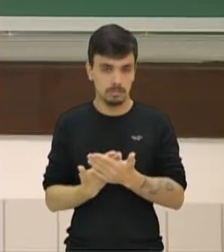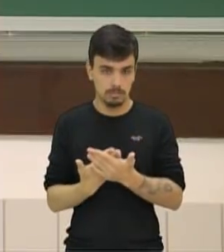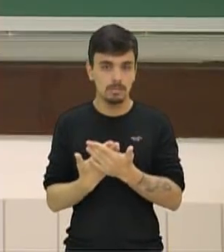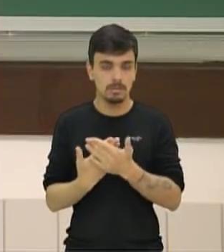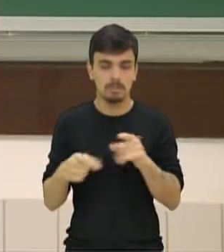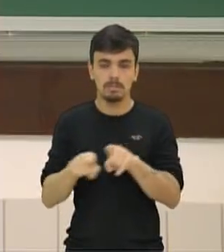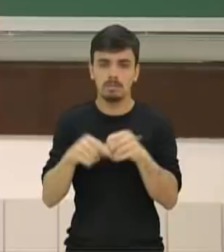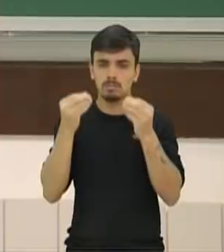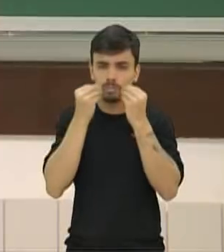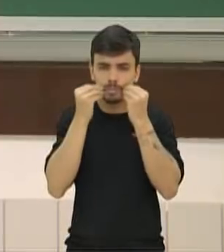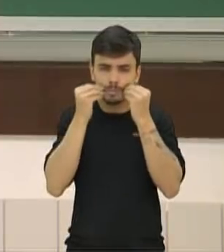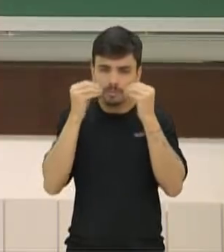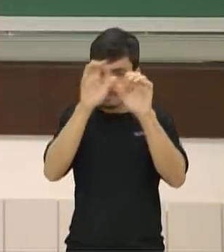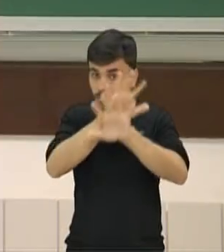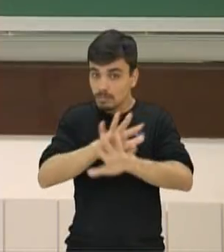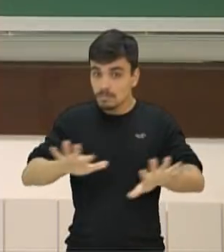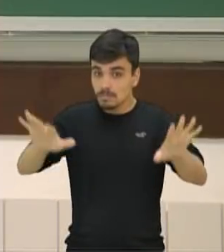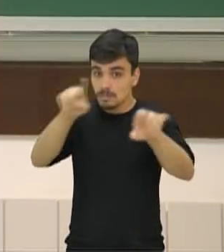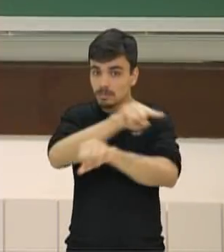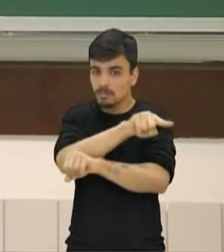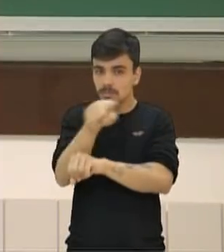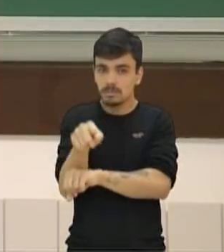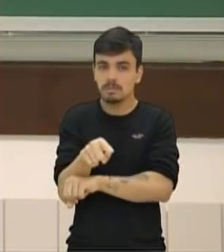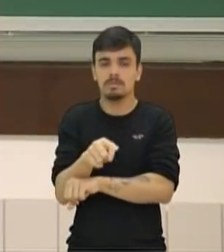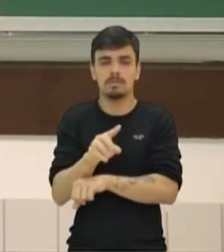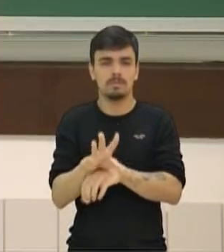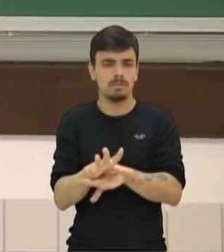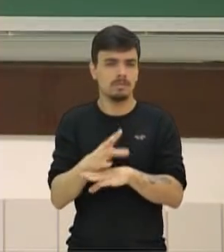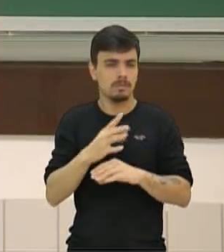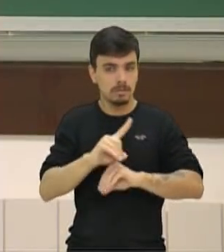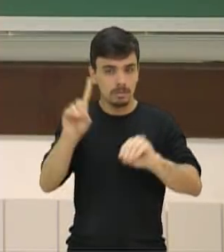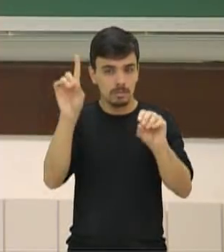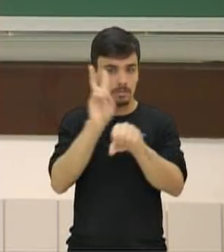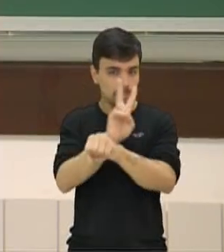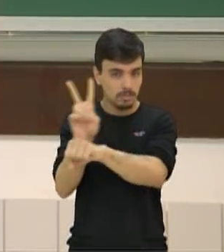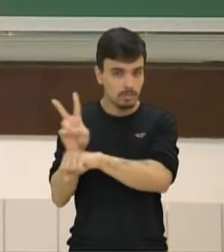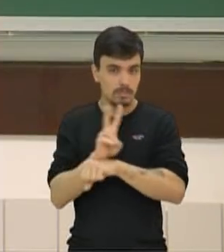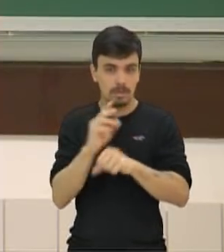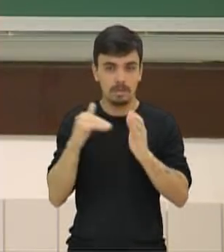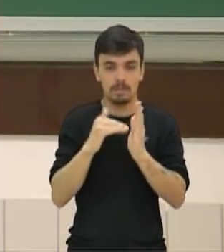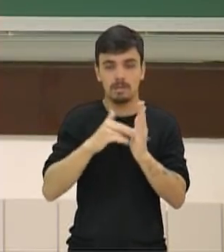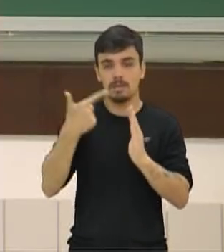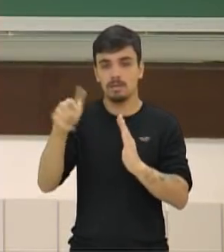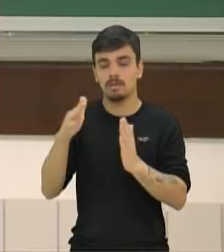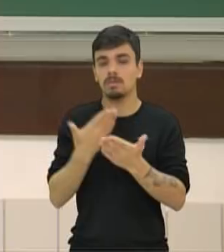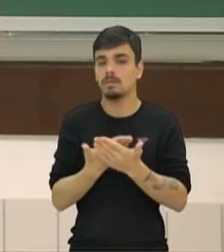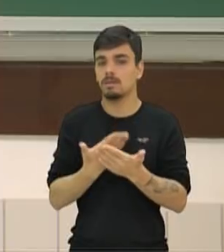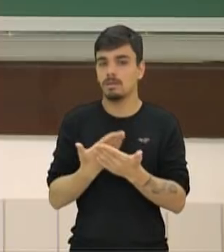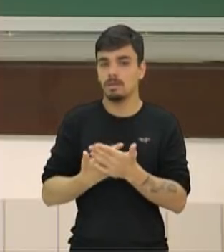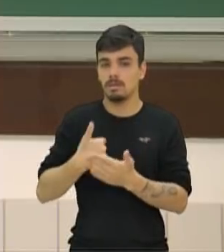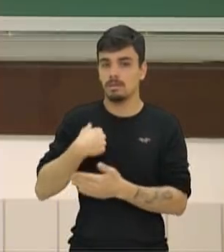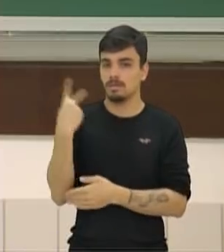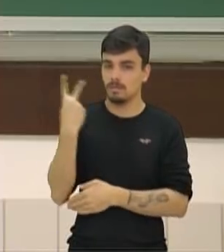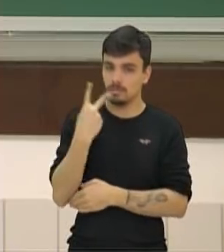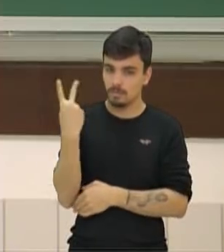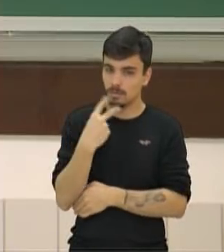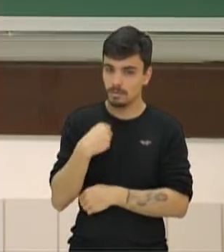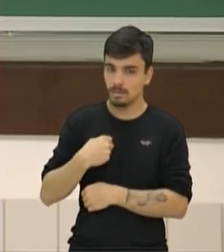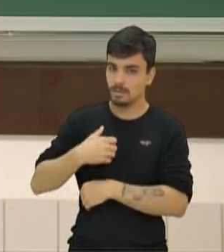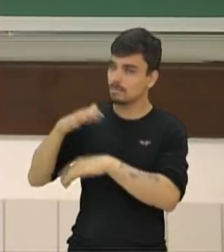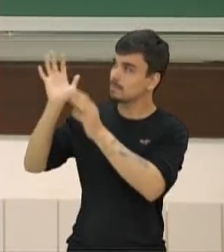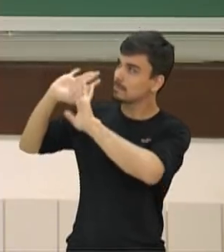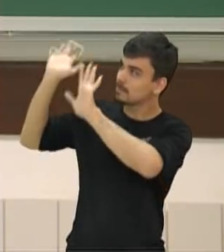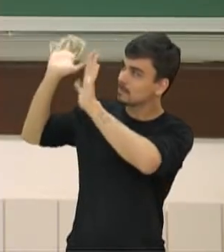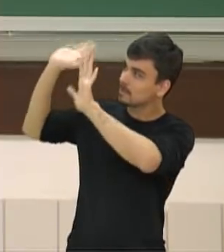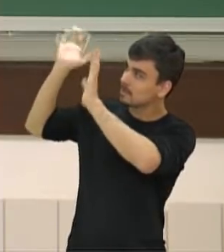beijo enorme para todos, gente, fiquem com Deus, se cuidem, até a próxima aula, e eu e o Cadu aqui vamos dar tchau,